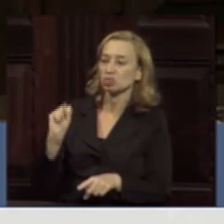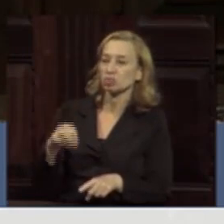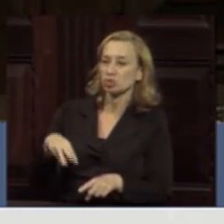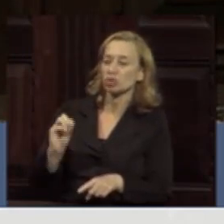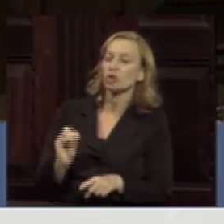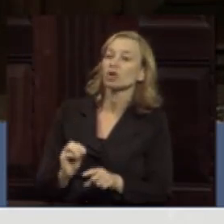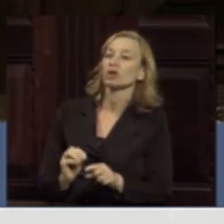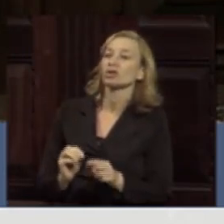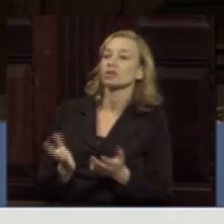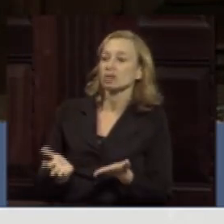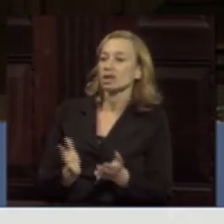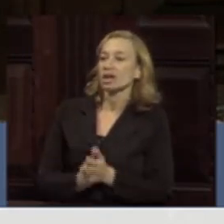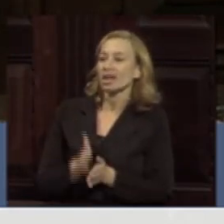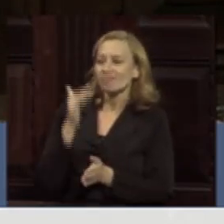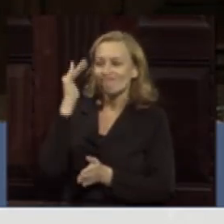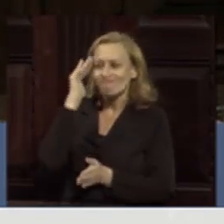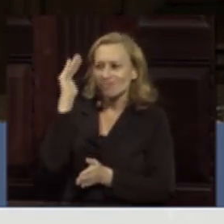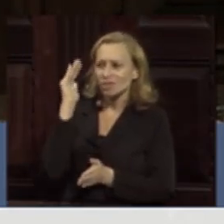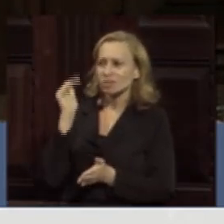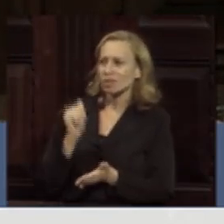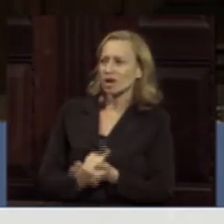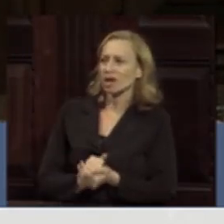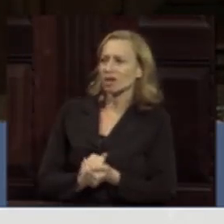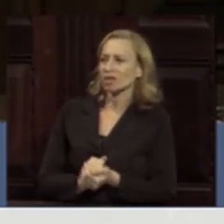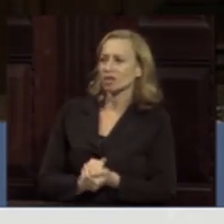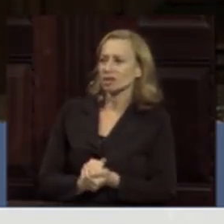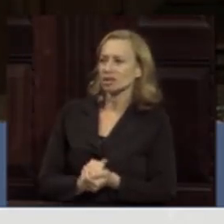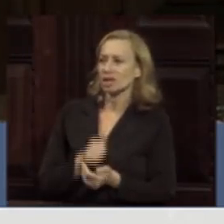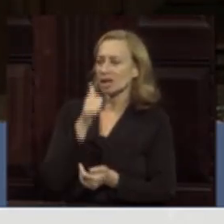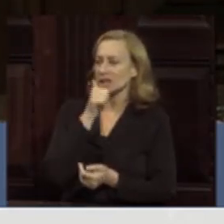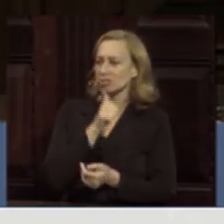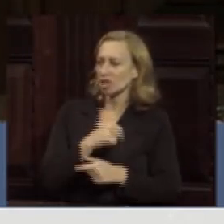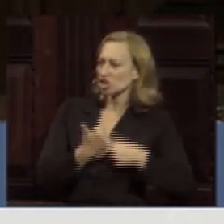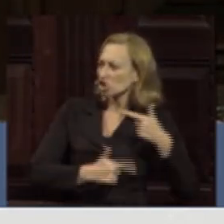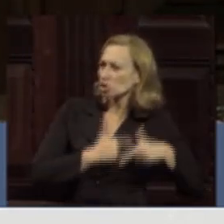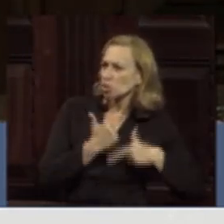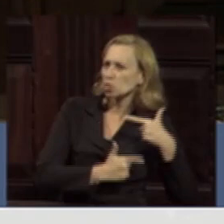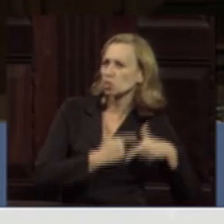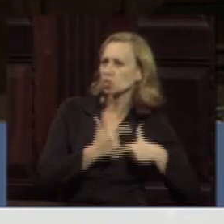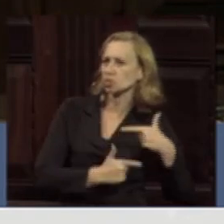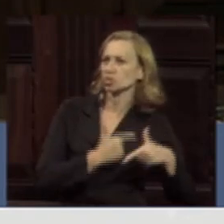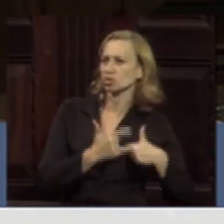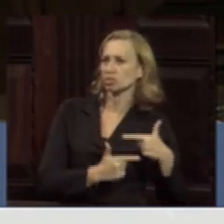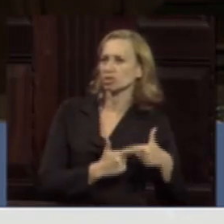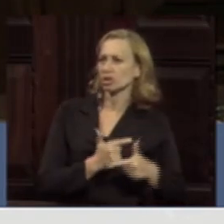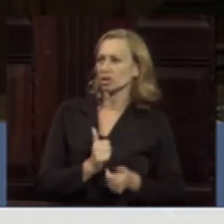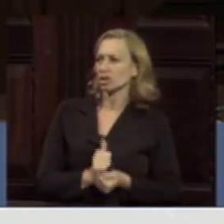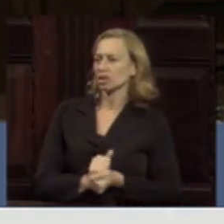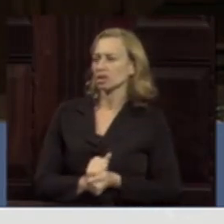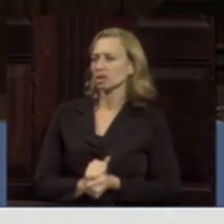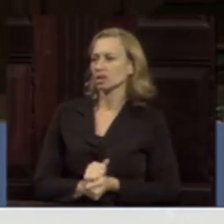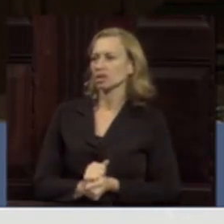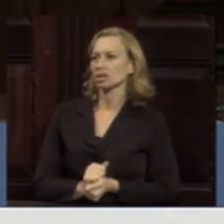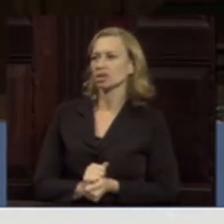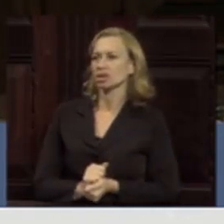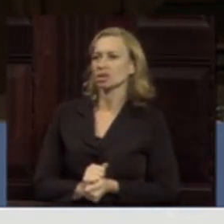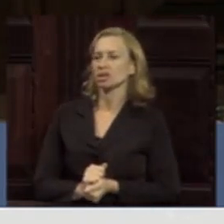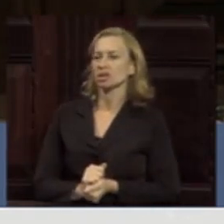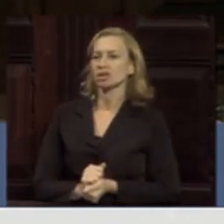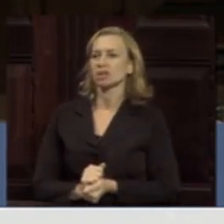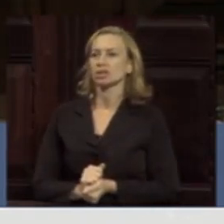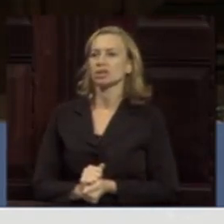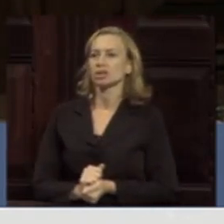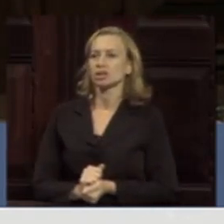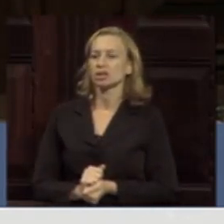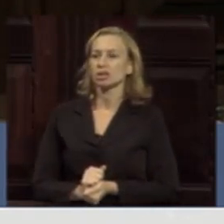Portanto, é fundamental destacar as mulheres que lutam, as mulheres que têm buscado superar barreiras, que têm denunciado, porque a